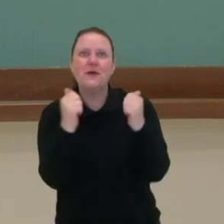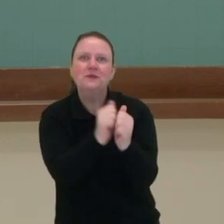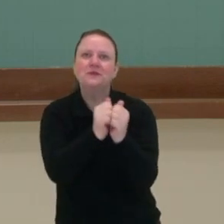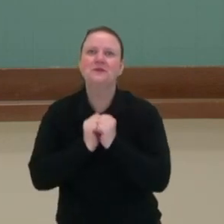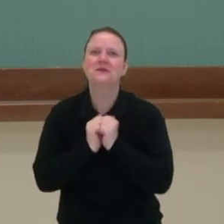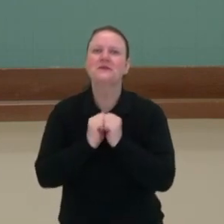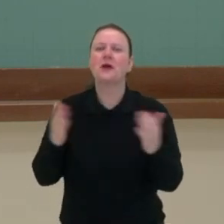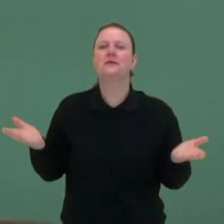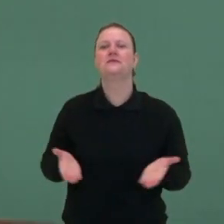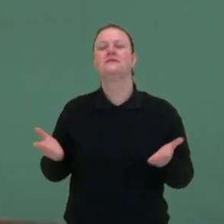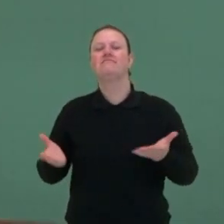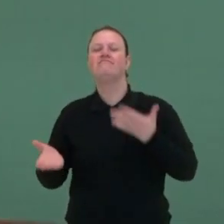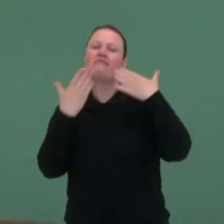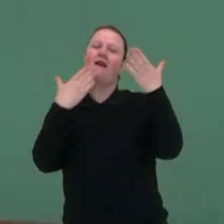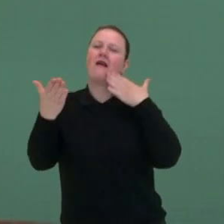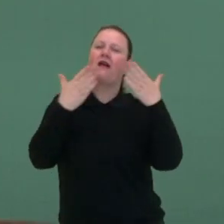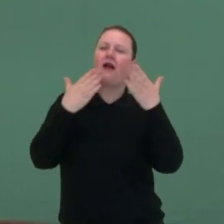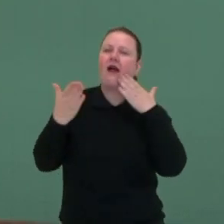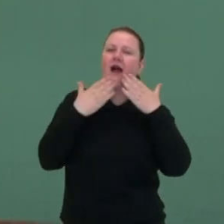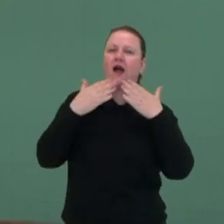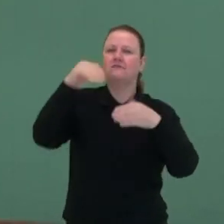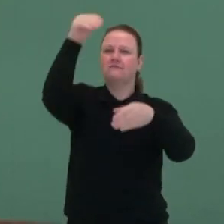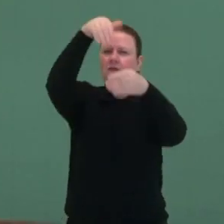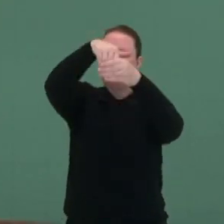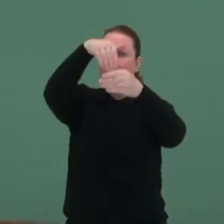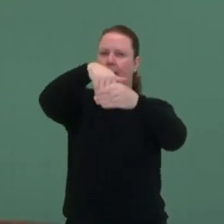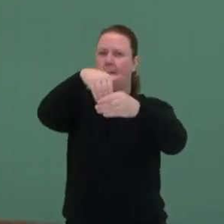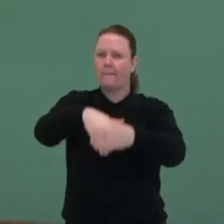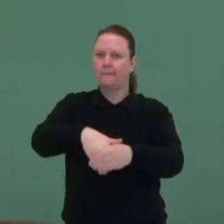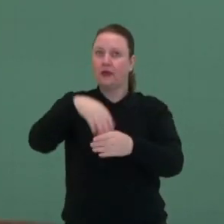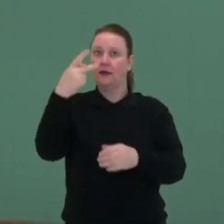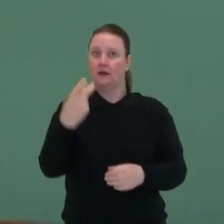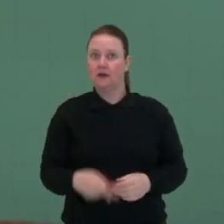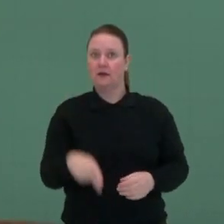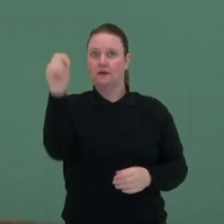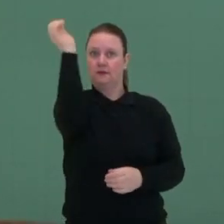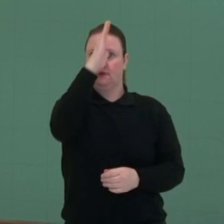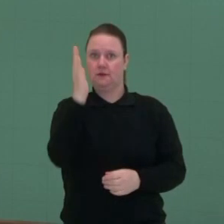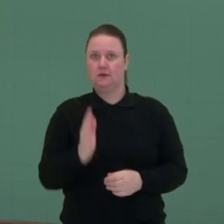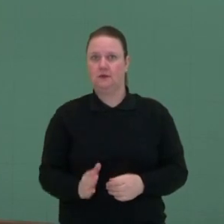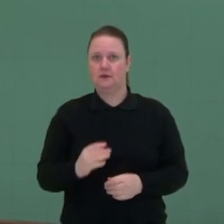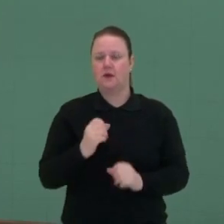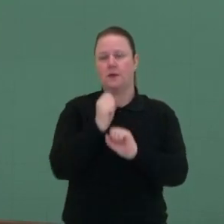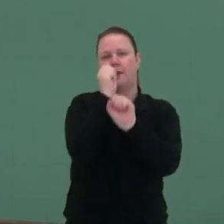porque nós vamos conversar sobre eleições no Brasil, as eleições de